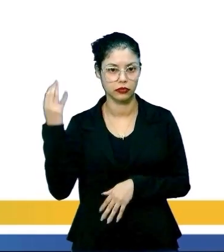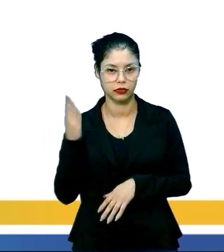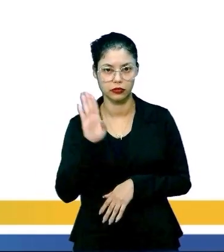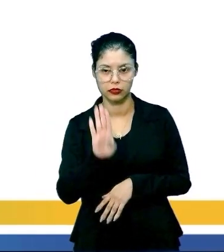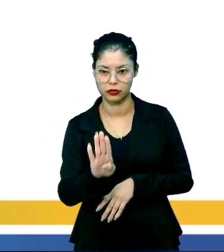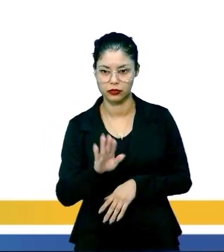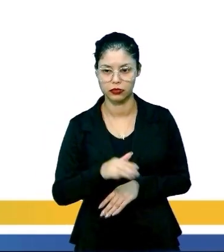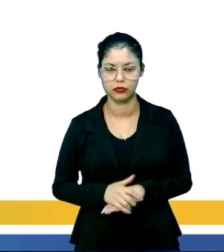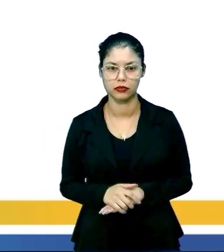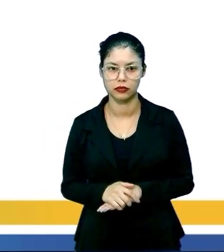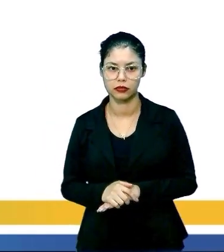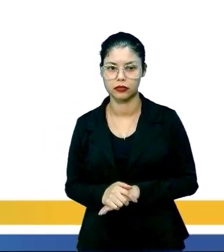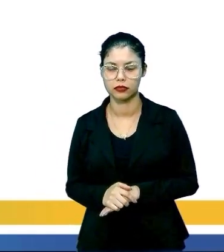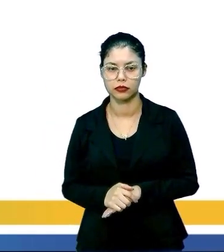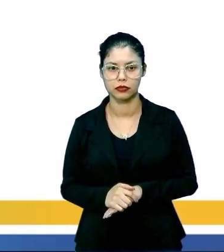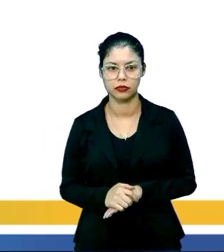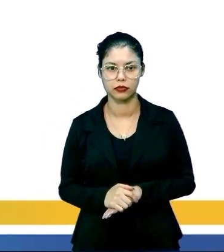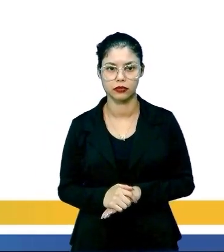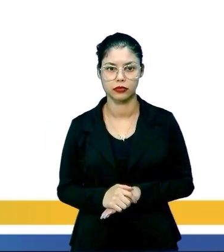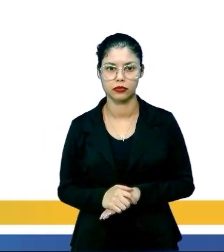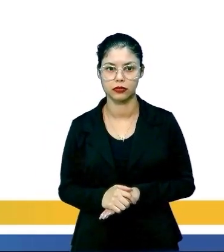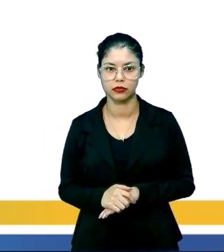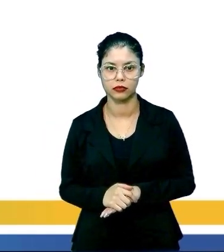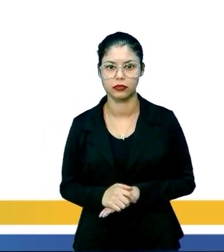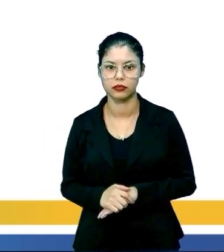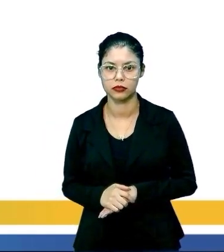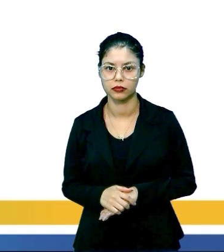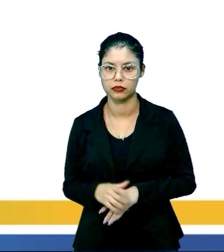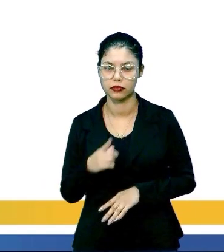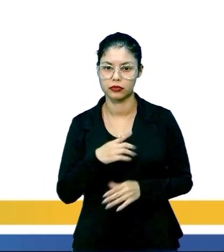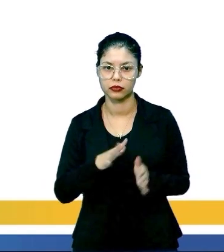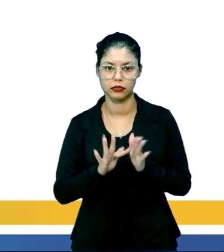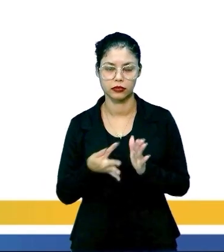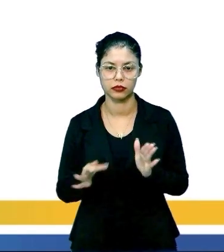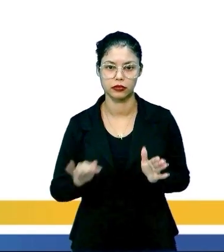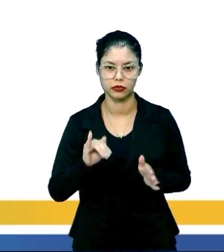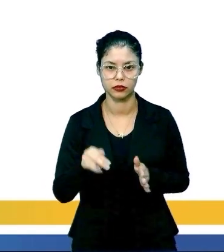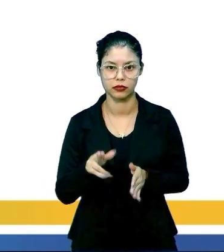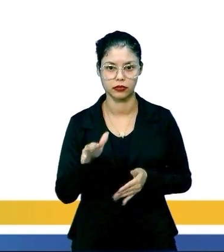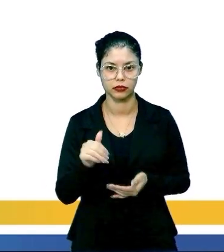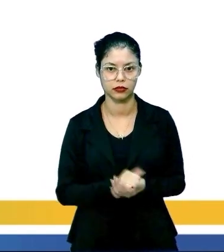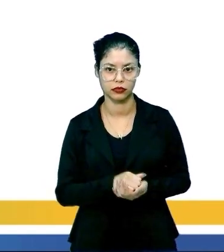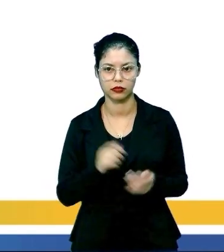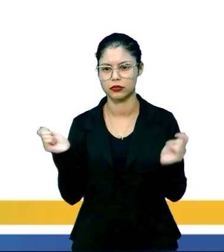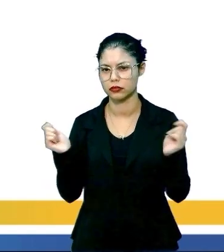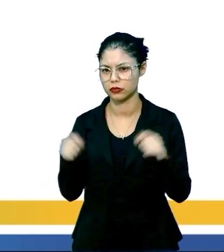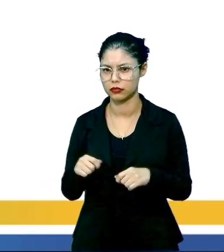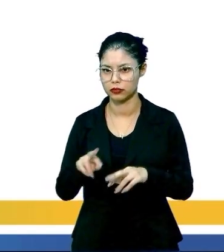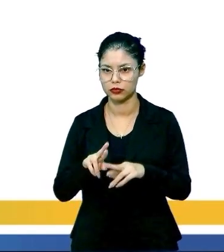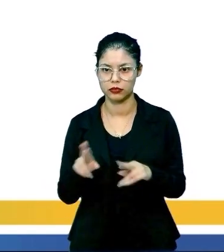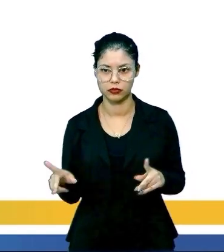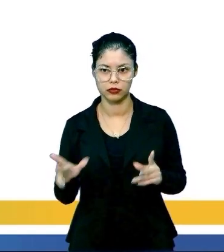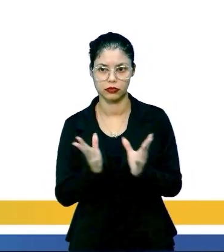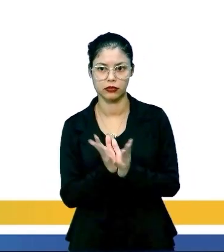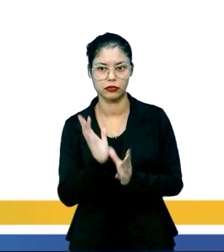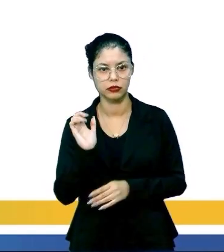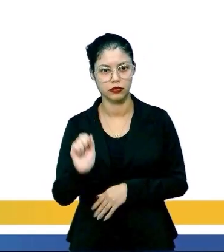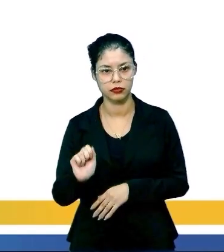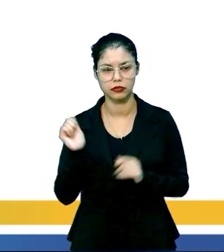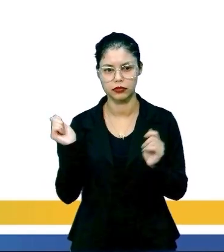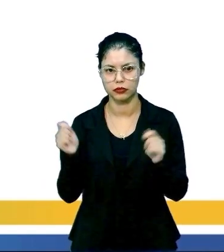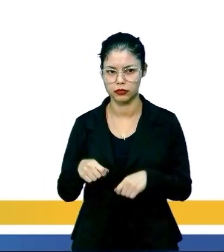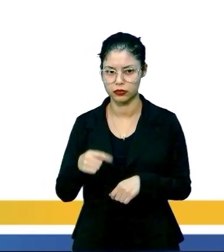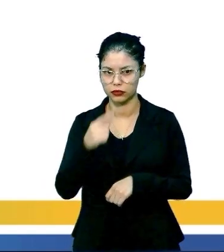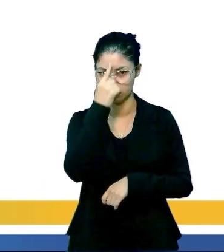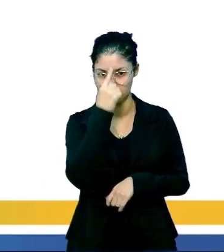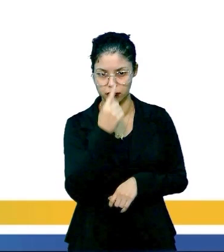número correspondente no conjunto B. Camila, essa relação é uma função